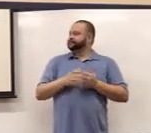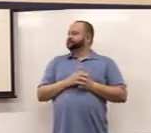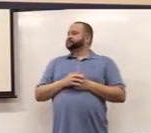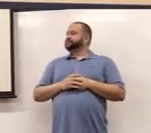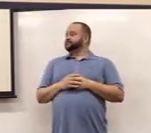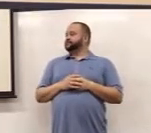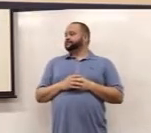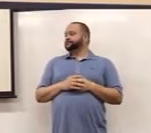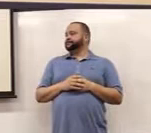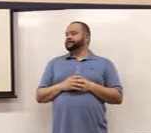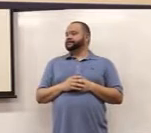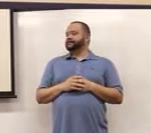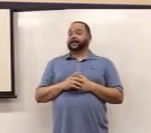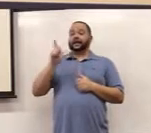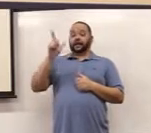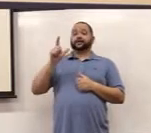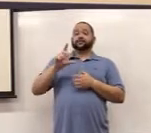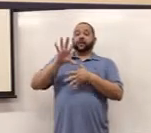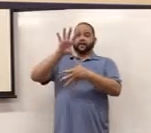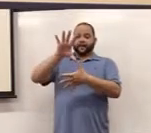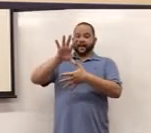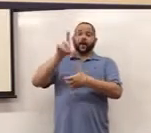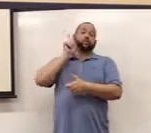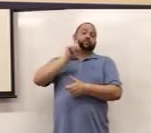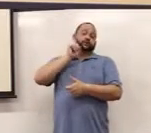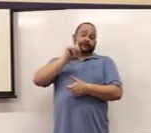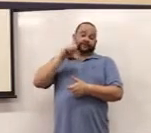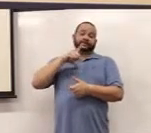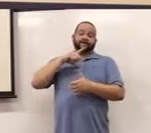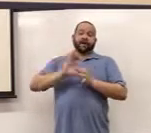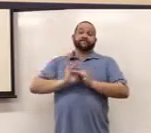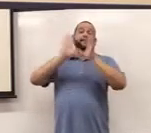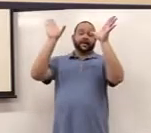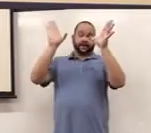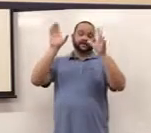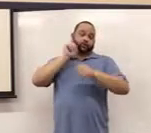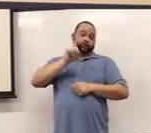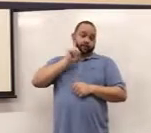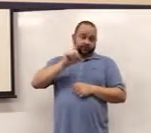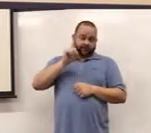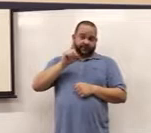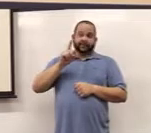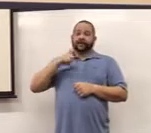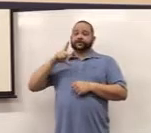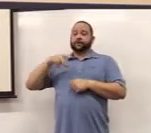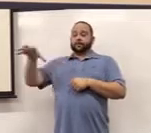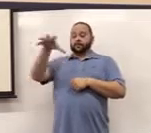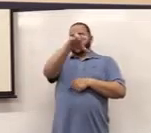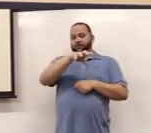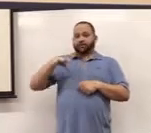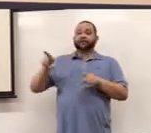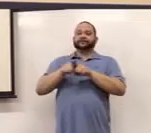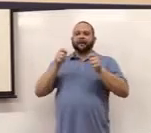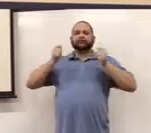Na América, né, nos Estados Unidos, aconteceu a independência americana. Ou seja, as colônias também estão se rebelando.